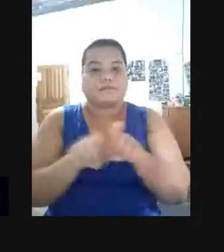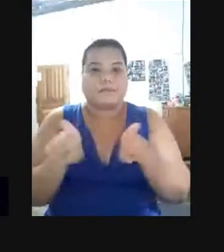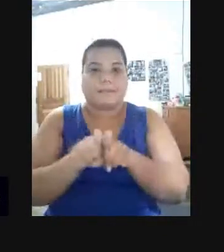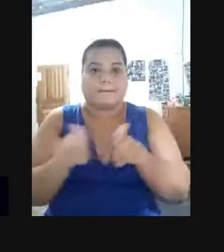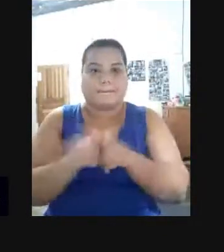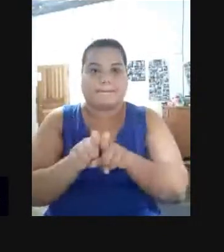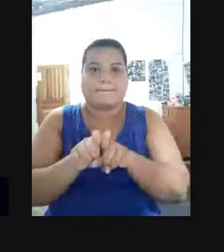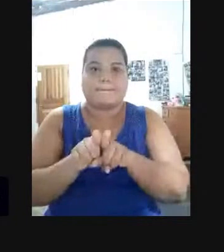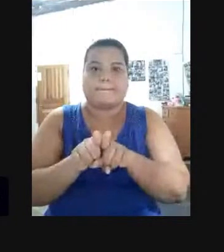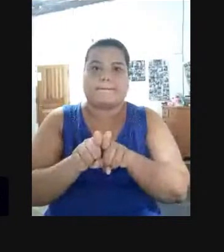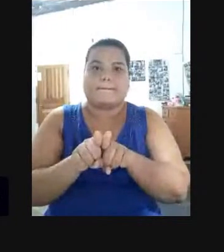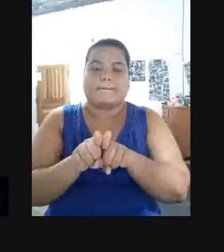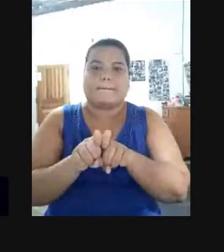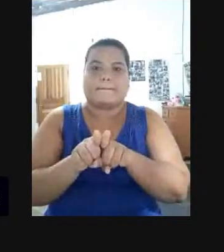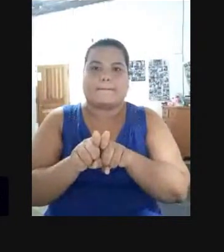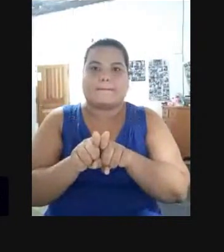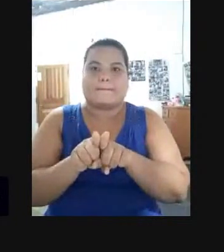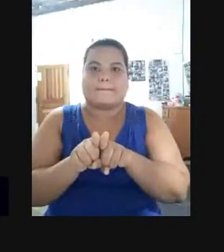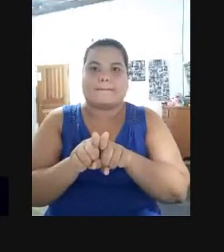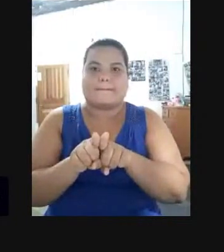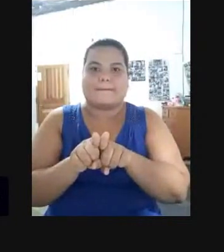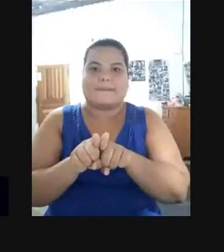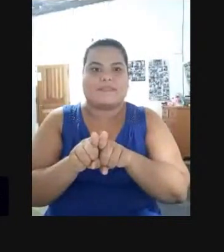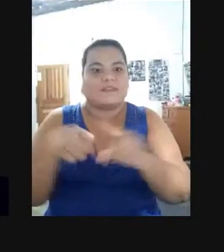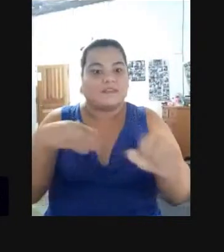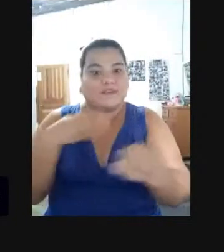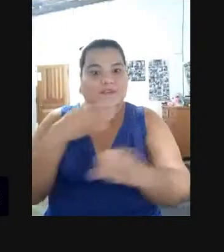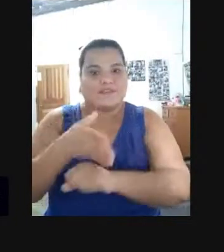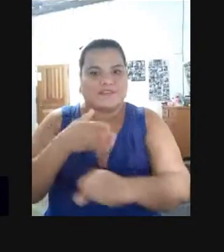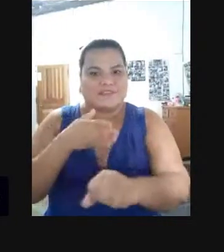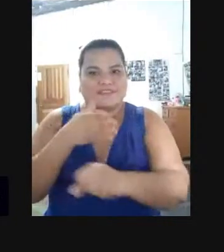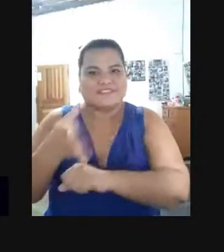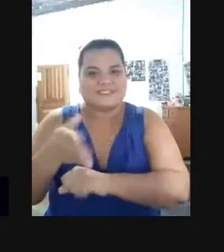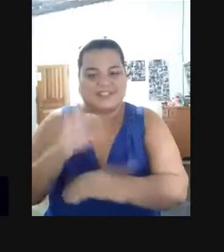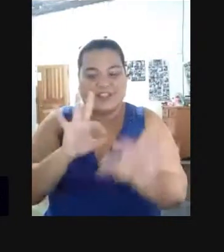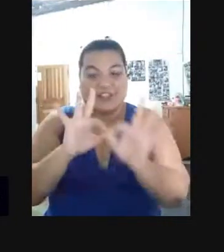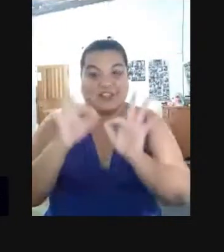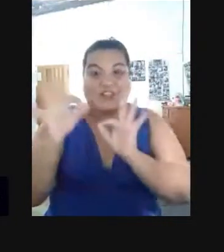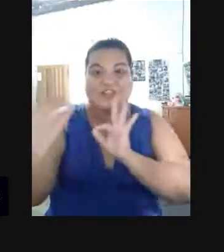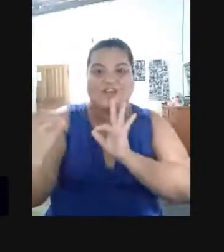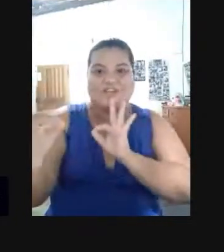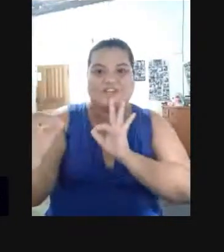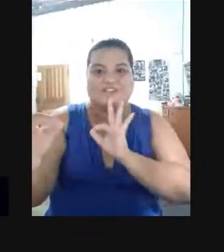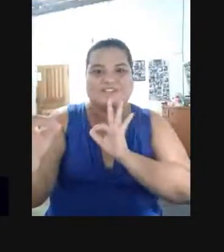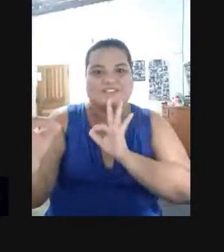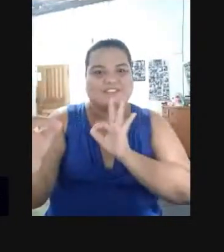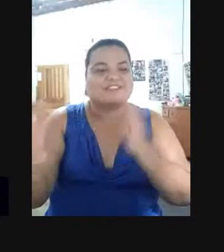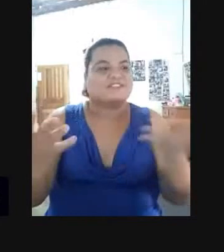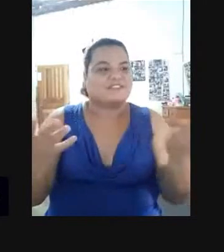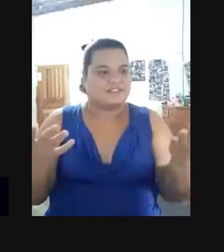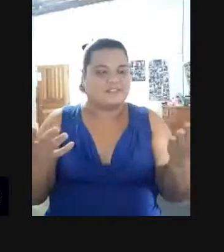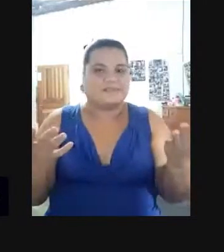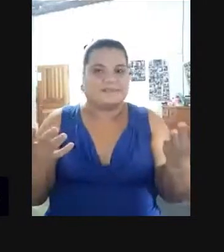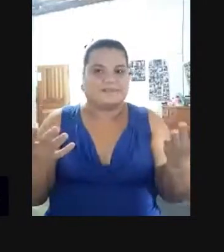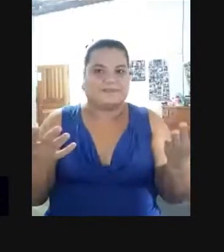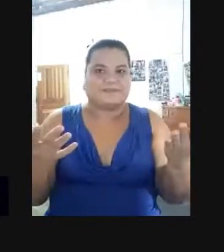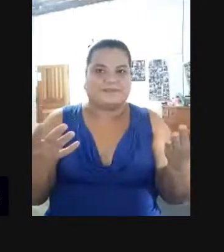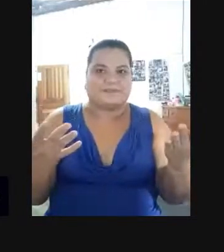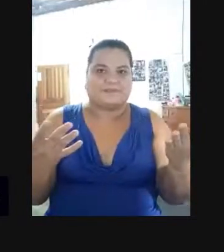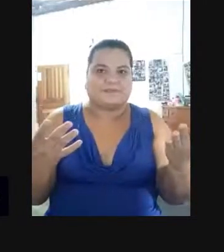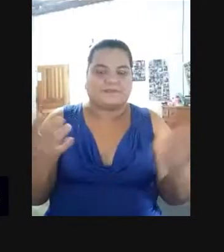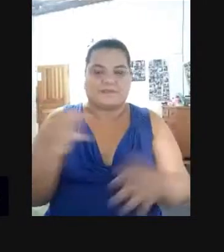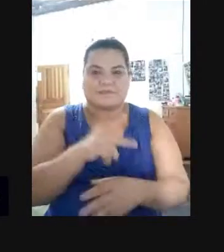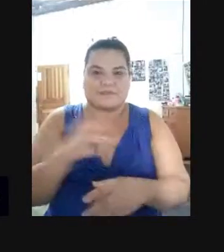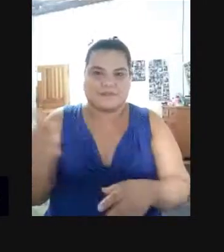estar chegando em locais tão distantes de onde eu estou, né? Então, assim, eu sou professora, como